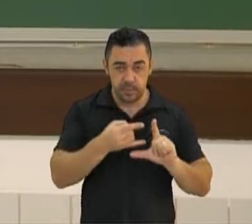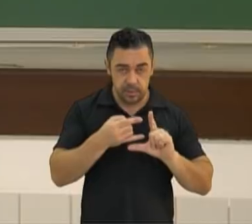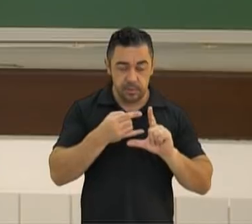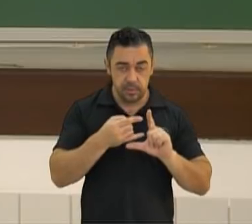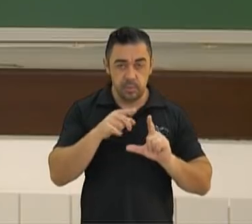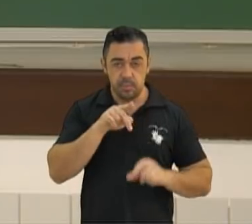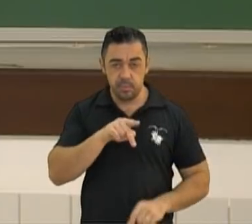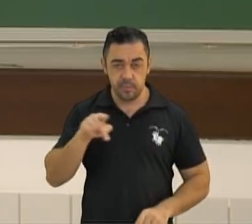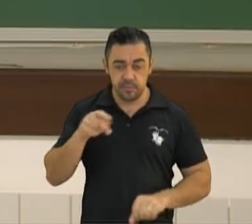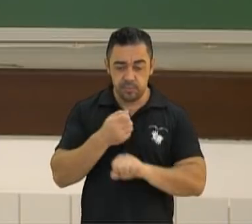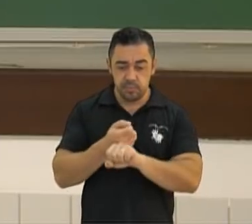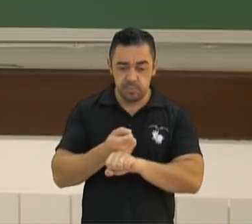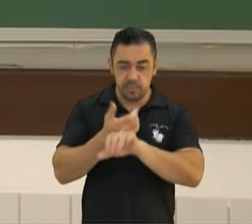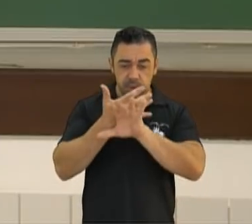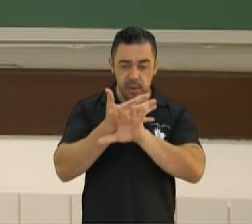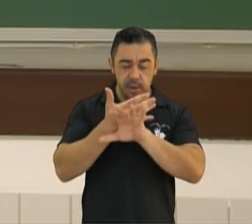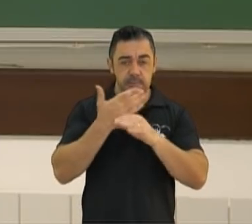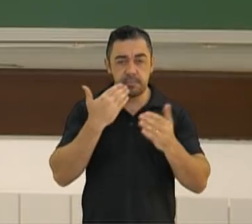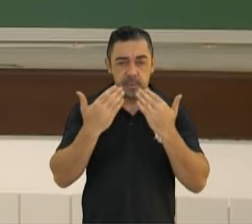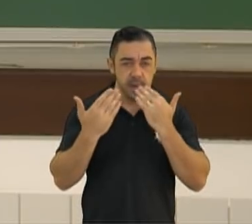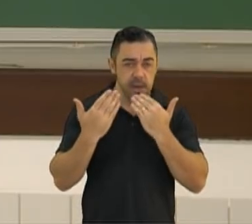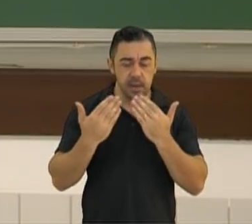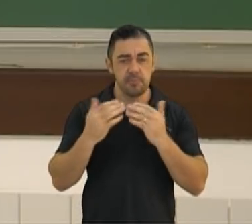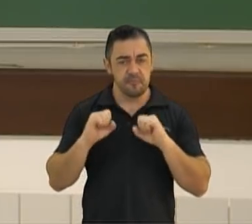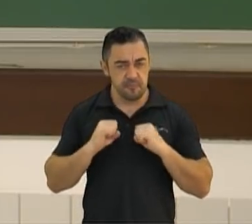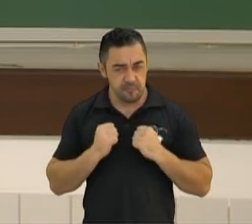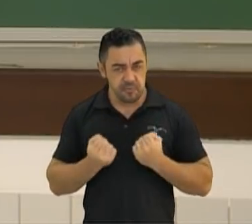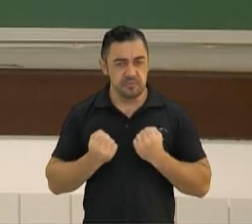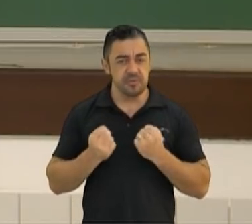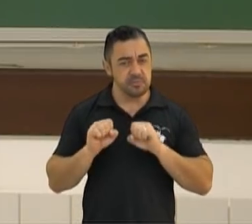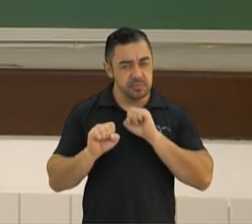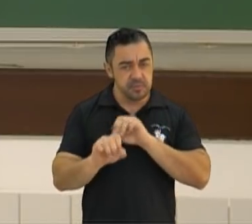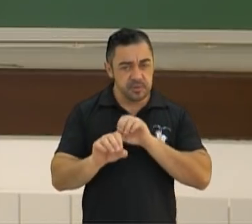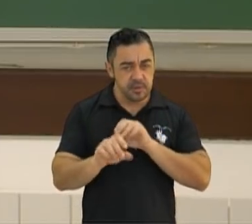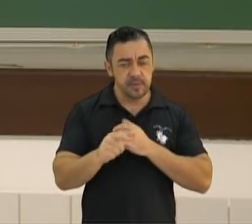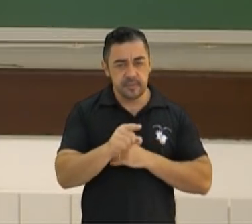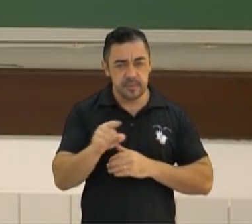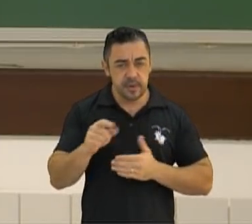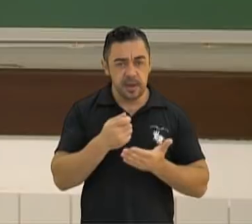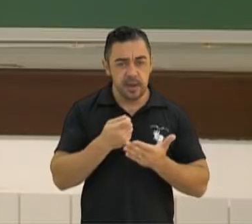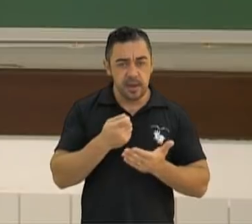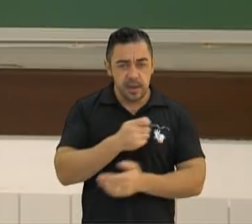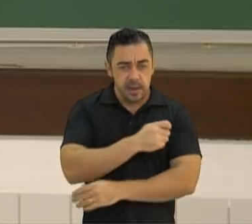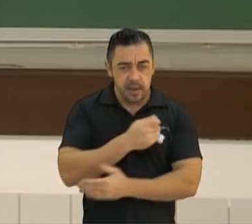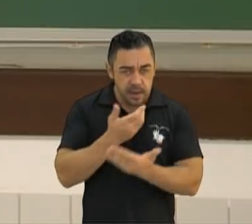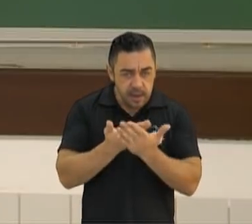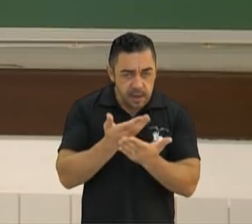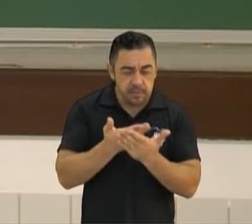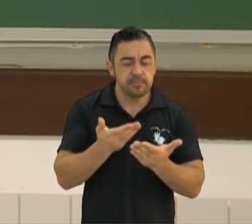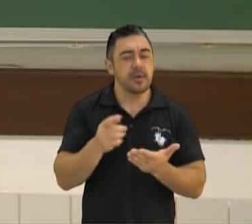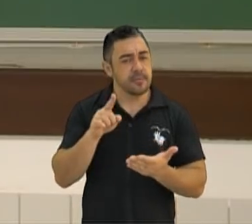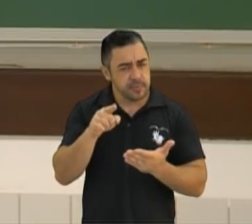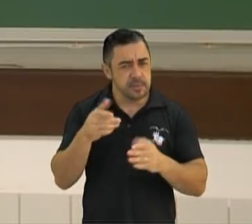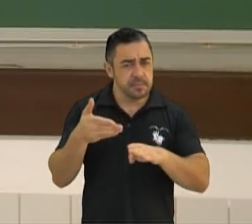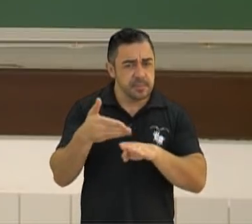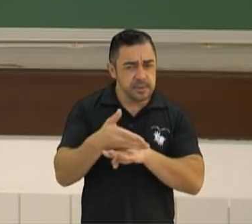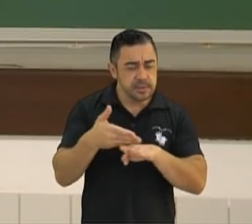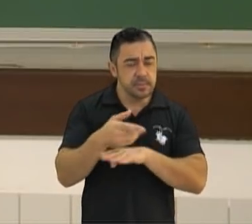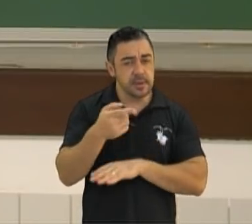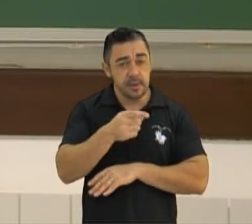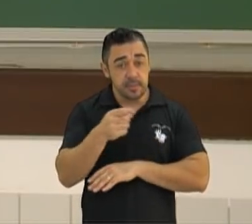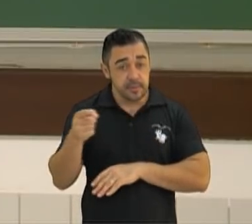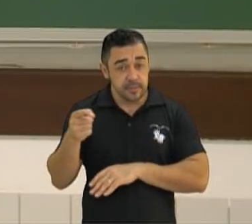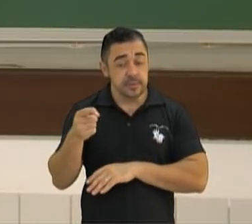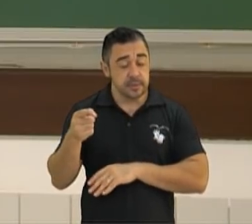via Meet. Então, os professores estão se esforçando para dar essa aula, participe, essa aula é para você e